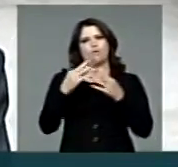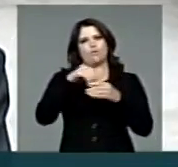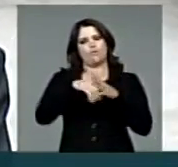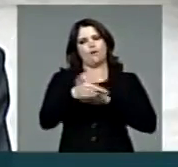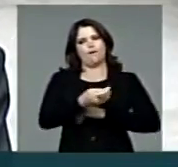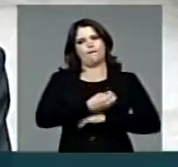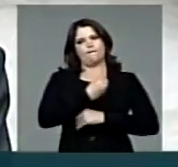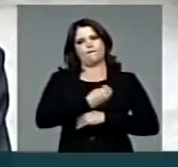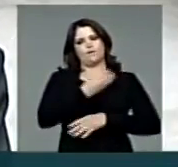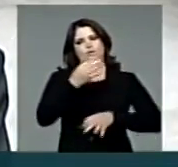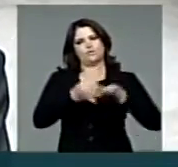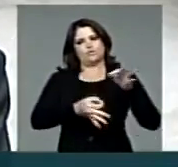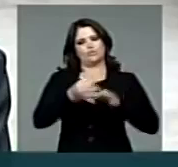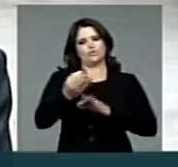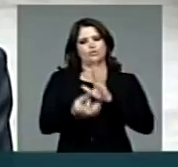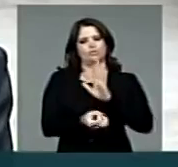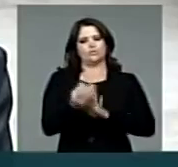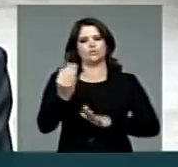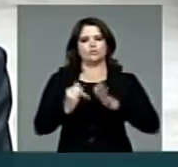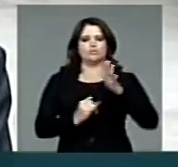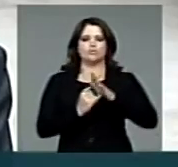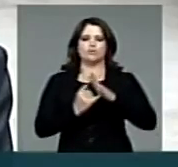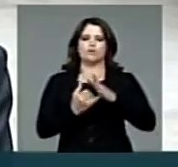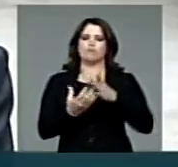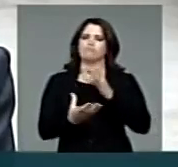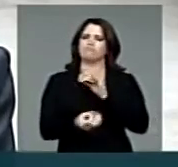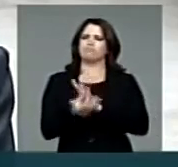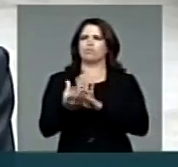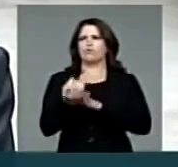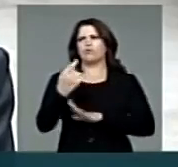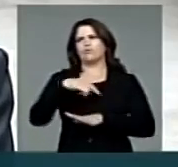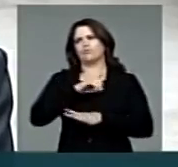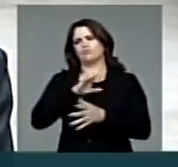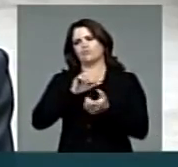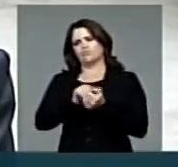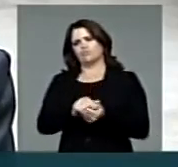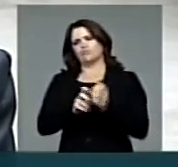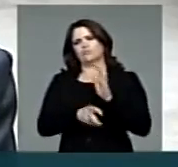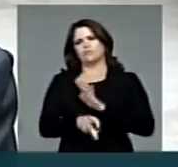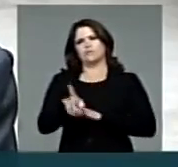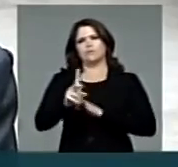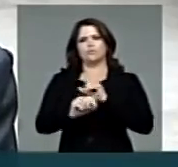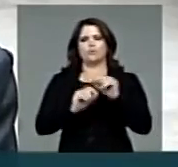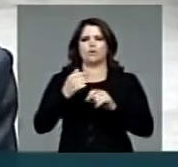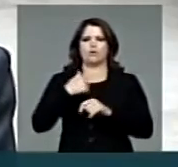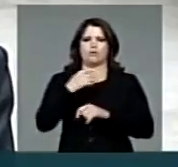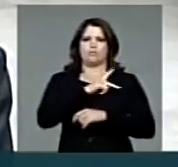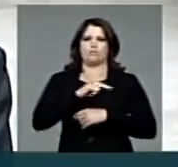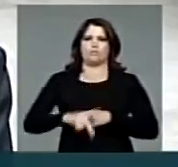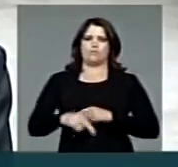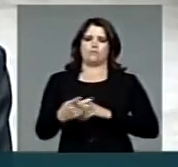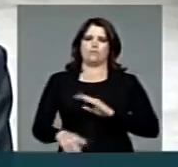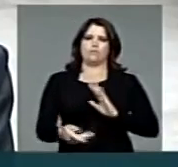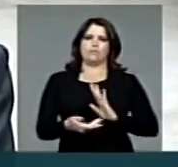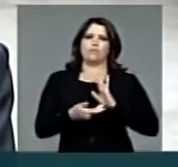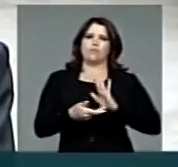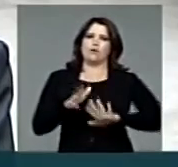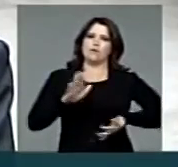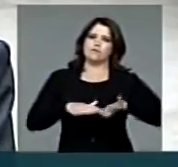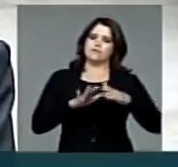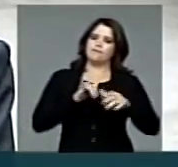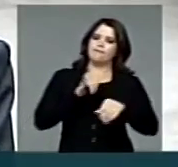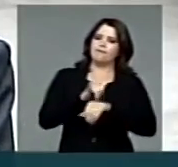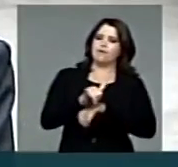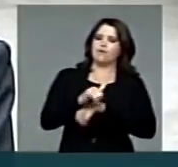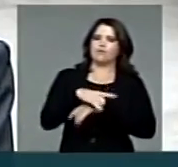vida jurídico-institucional. Muitas e seguidas vezes nós estivemos juntos, eu presidindo a casa, nas ausências